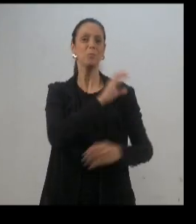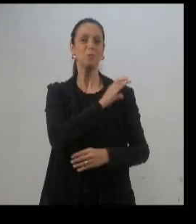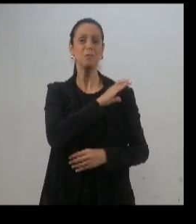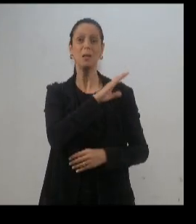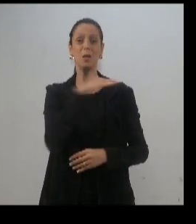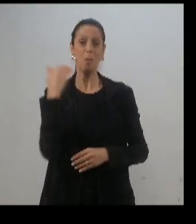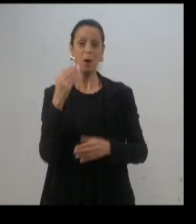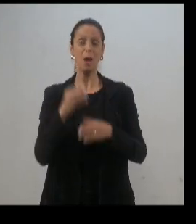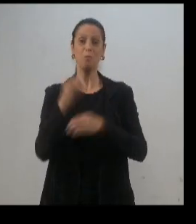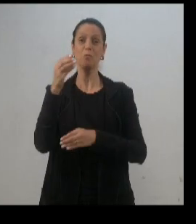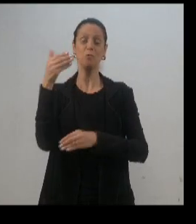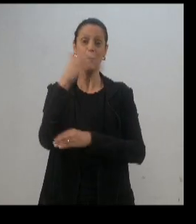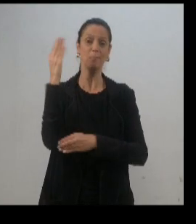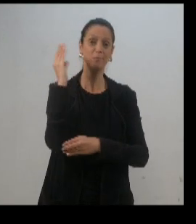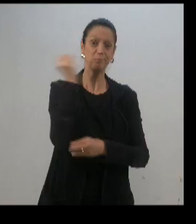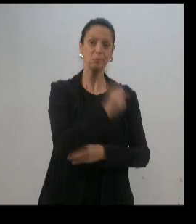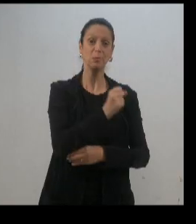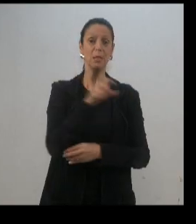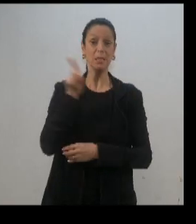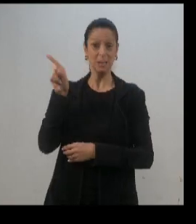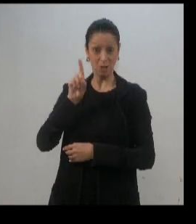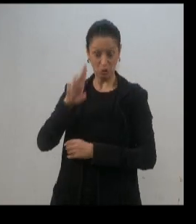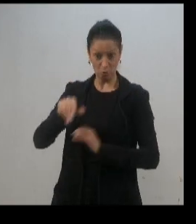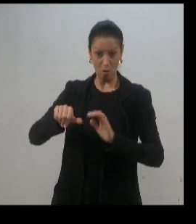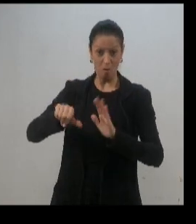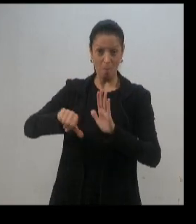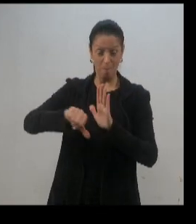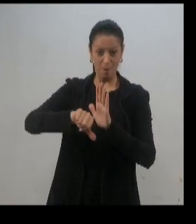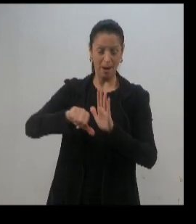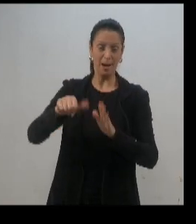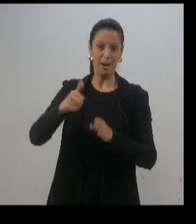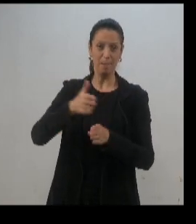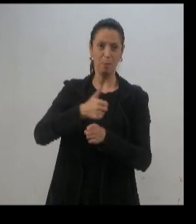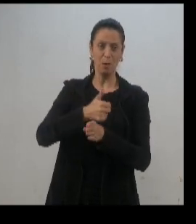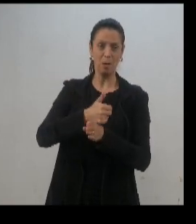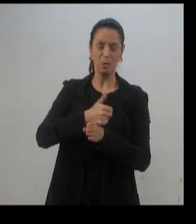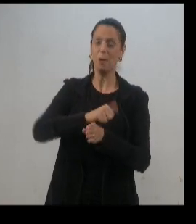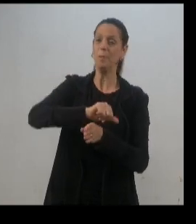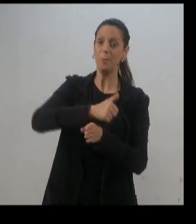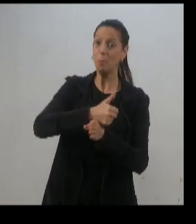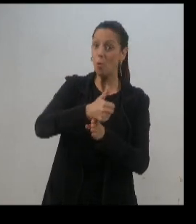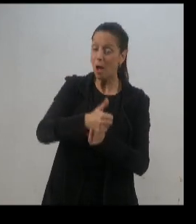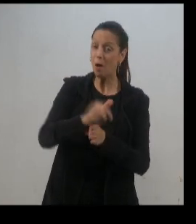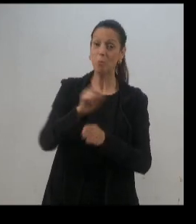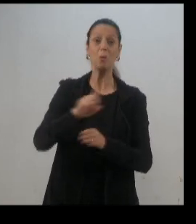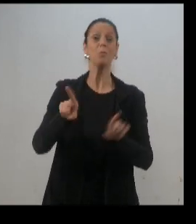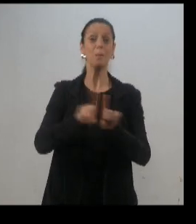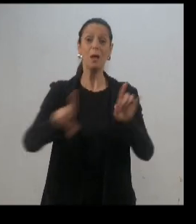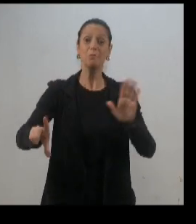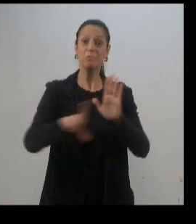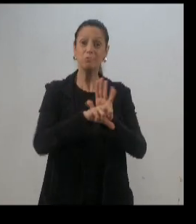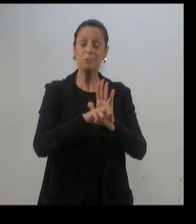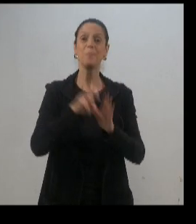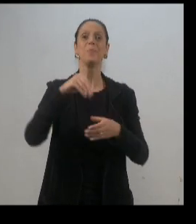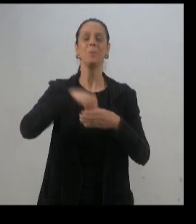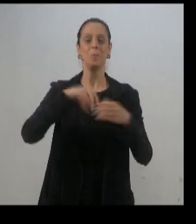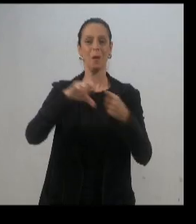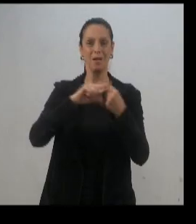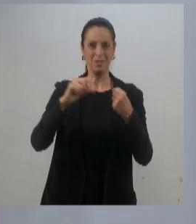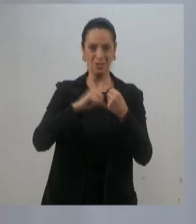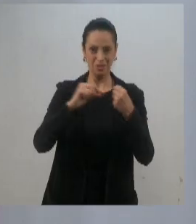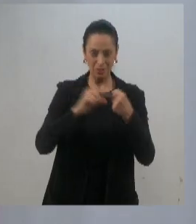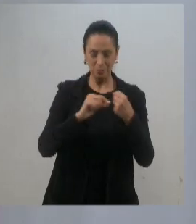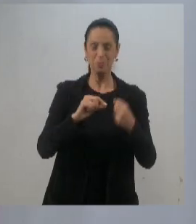é apenas uma questão moral, é uma questão legal. E eu preciso dizer aos senhores que o Estatuto da Criança e do Adolescente, em seu artigo 5º, é muito